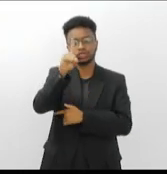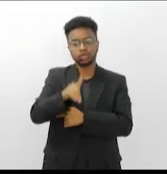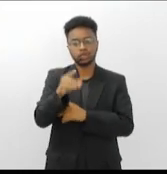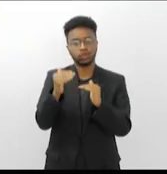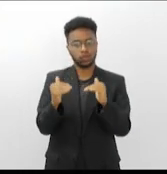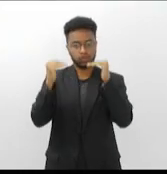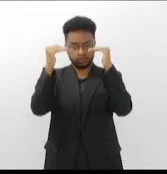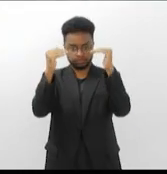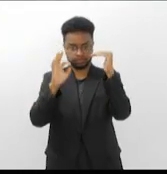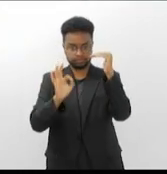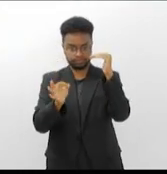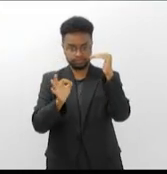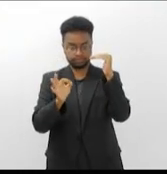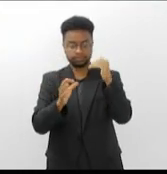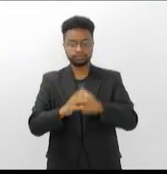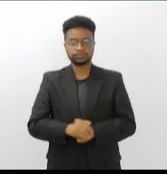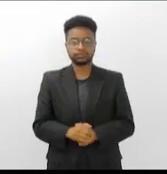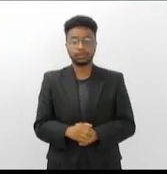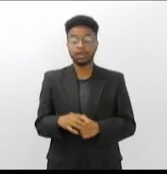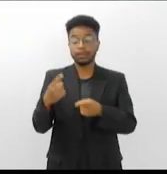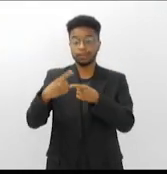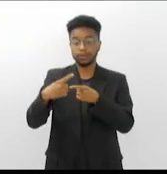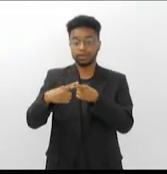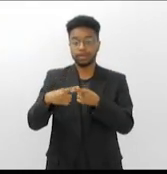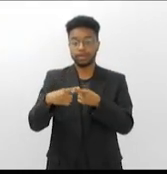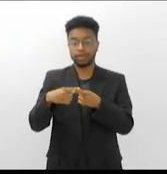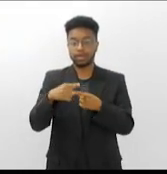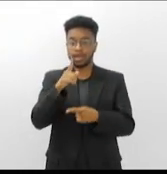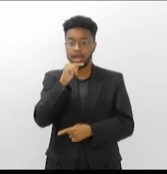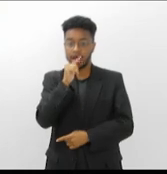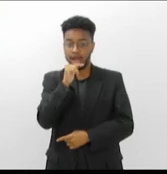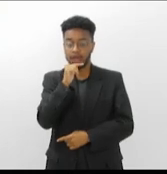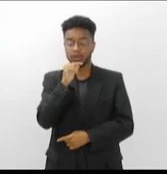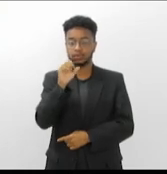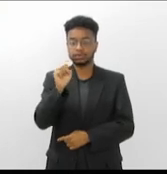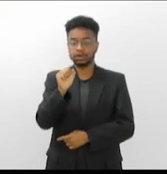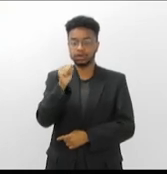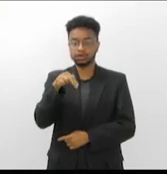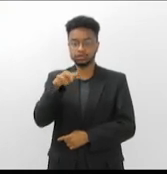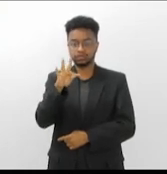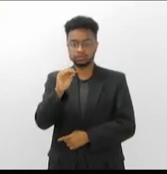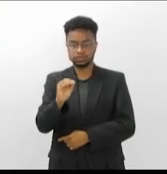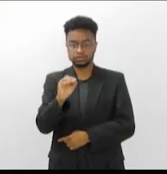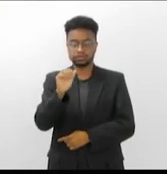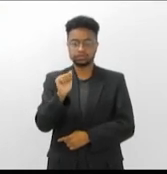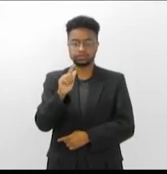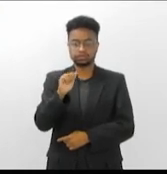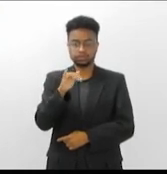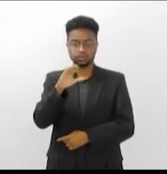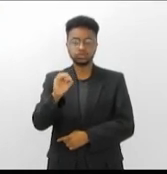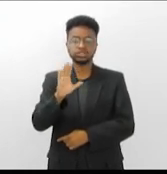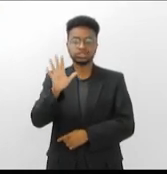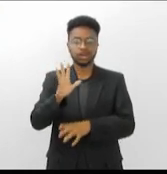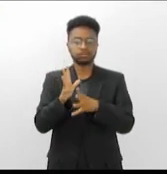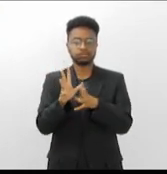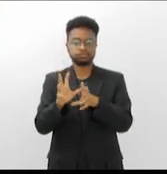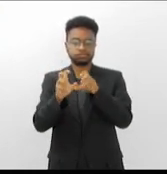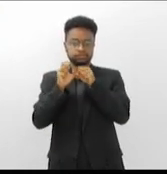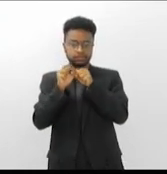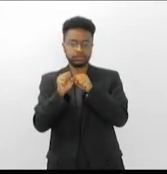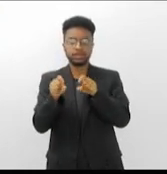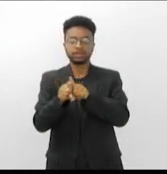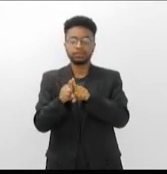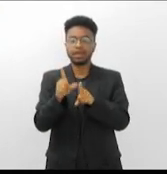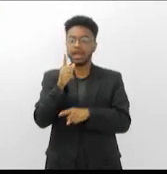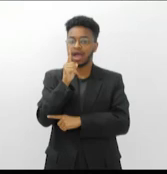sêniores, que a água de Santo Aleixo, ela estava seca no pico. E que a